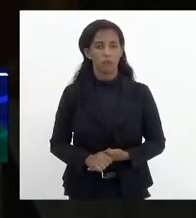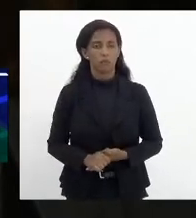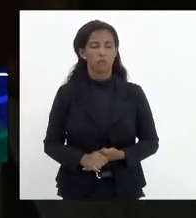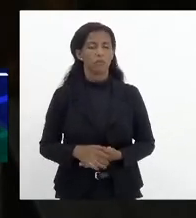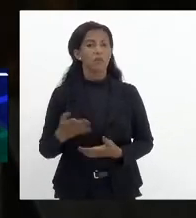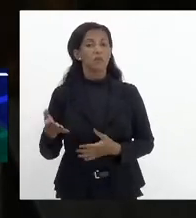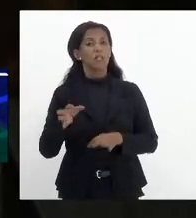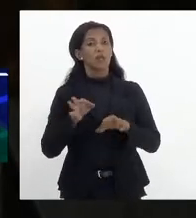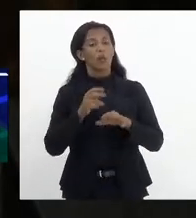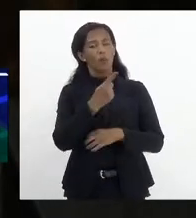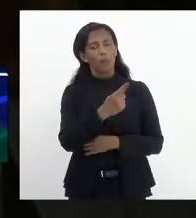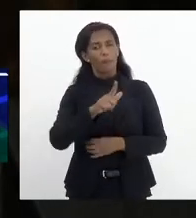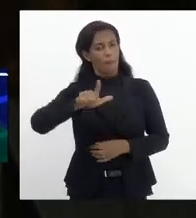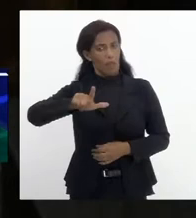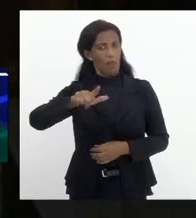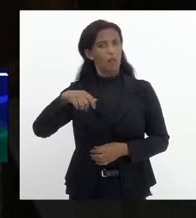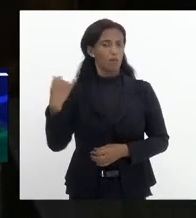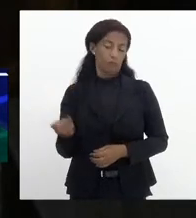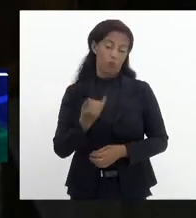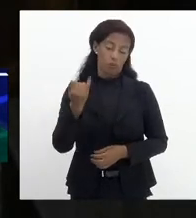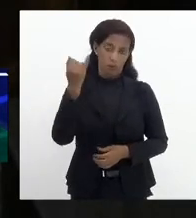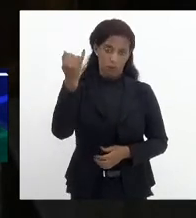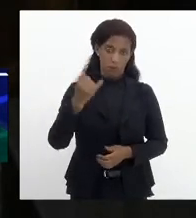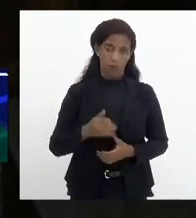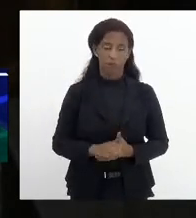o projeto de lei é importante